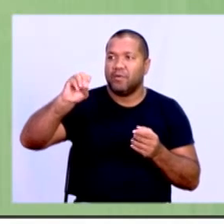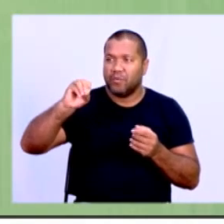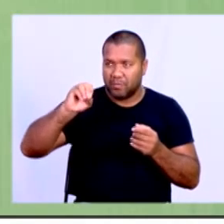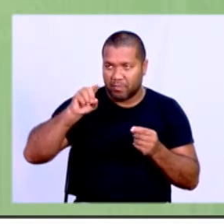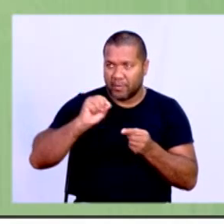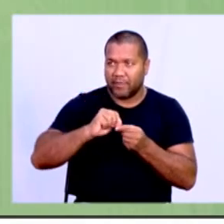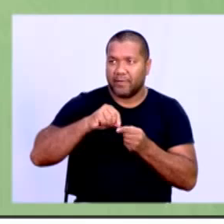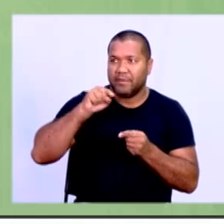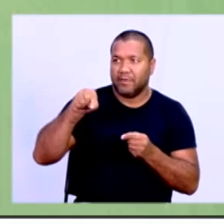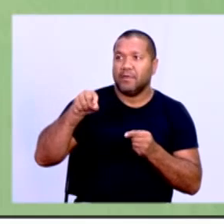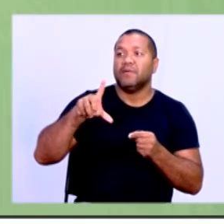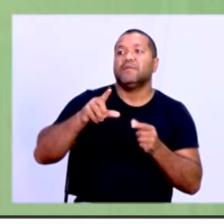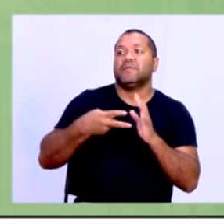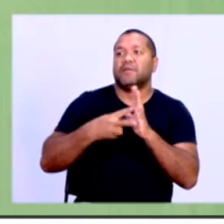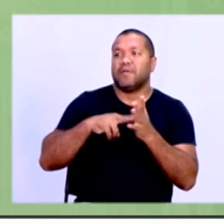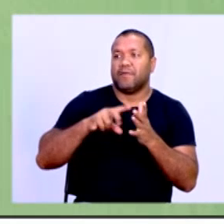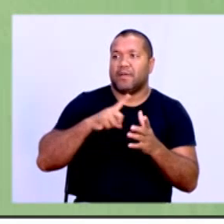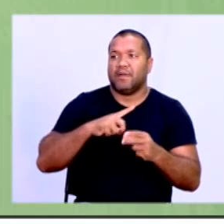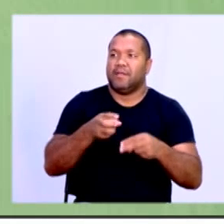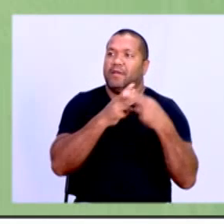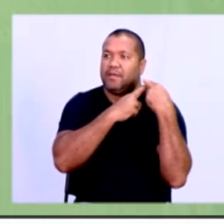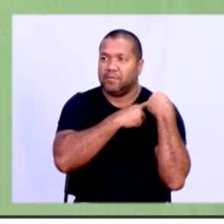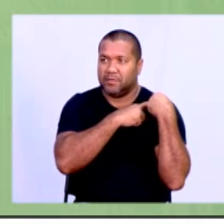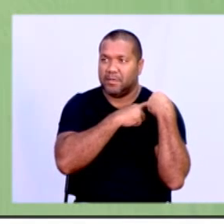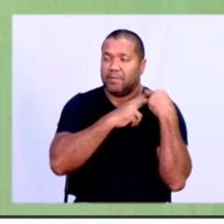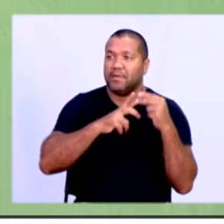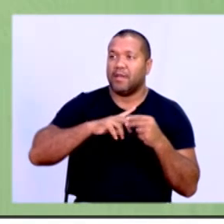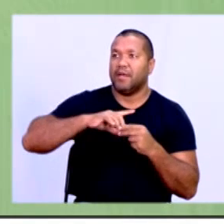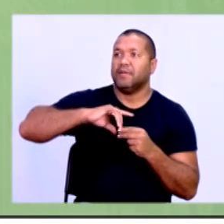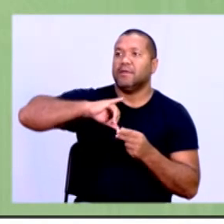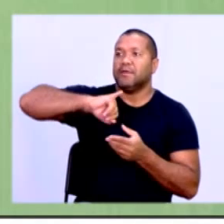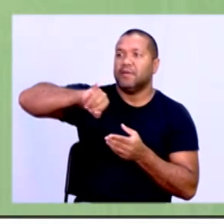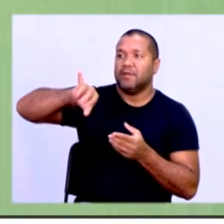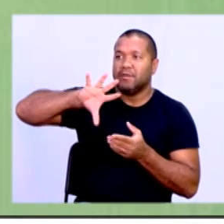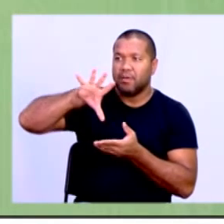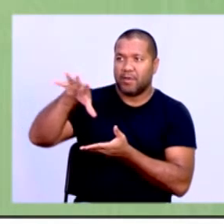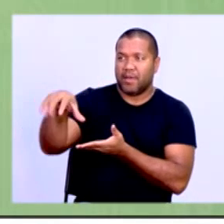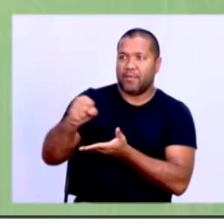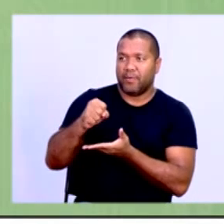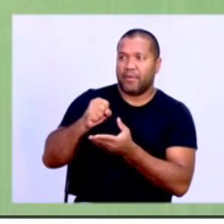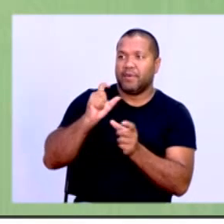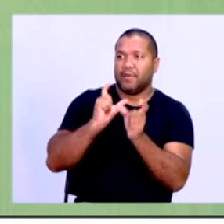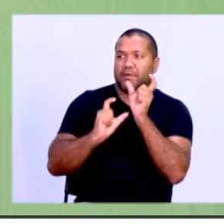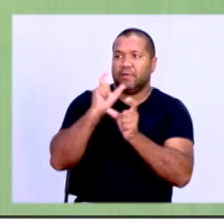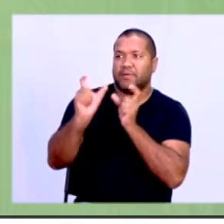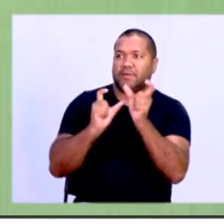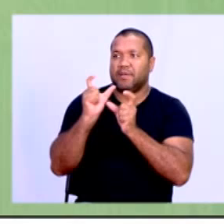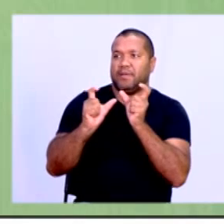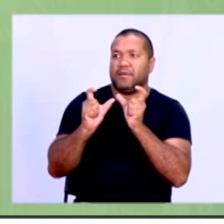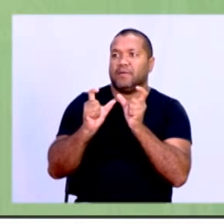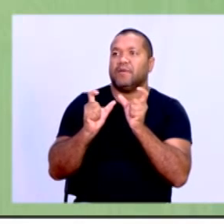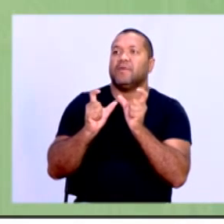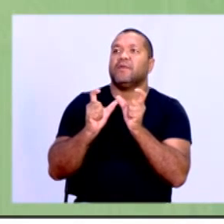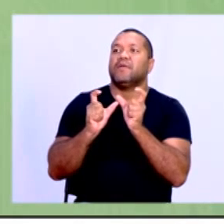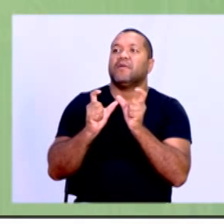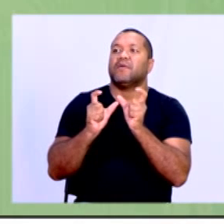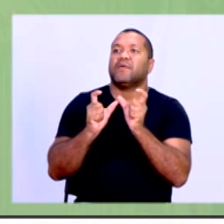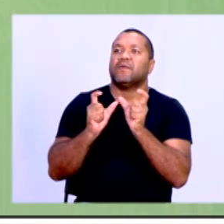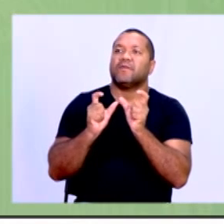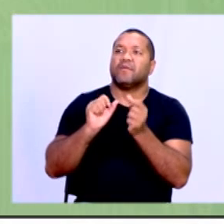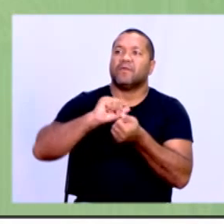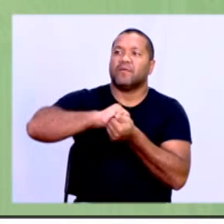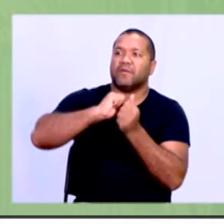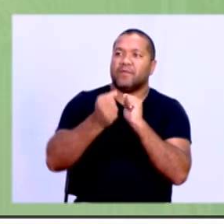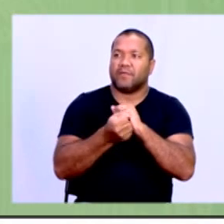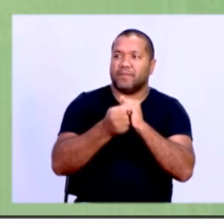que ela é responsável por obter os dados, convertendo-os em conceitos significativos para a sua